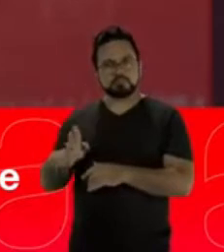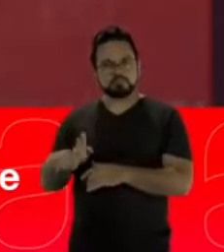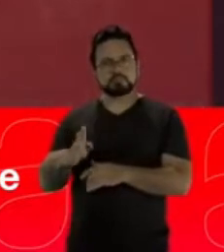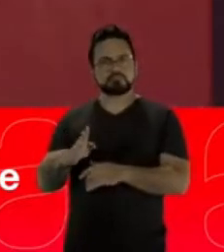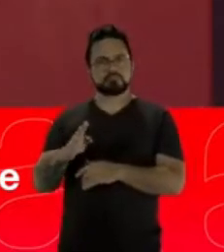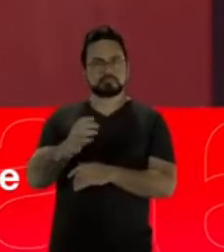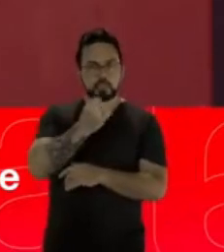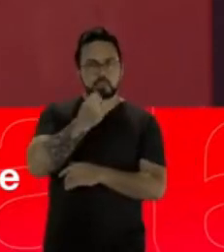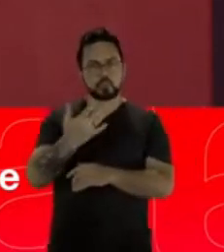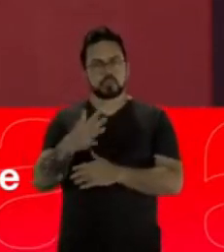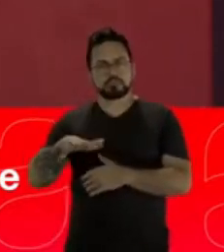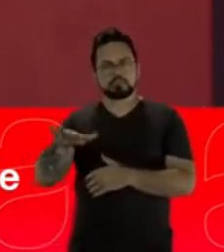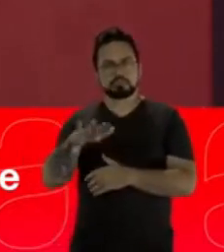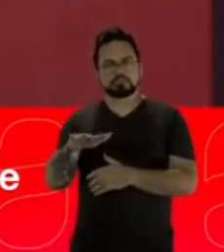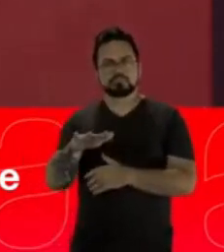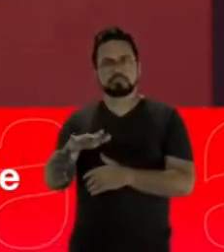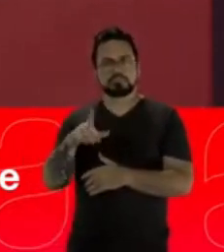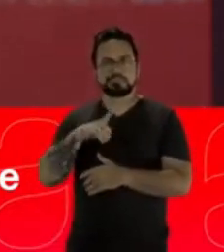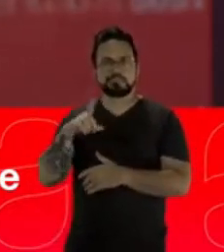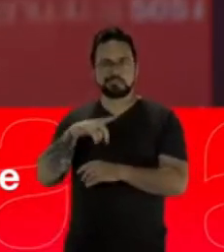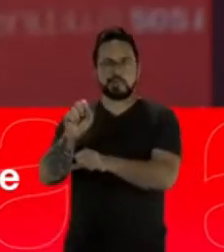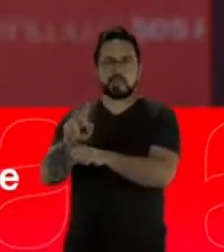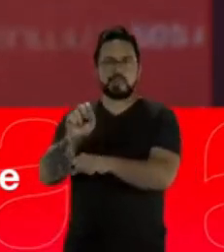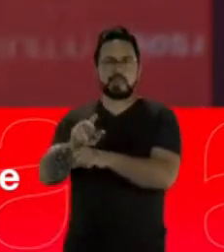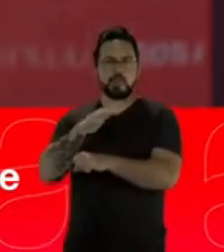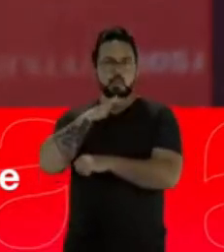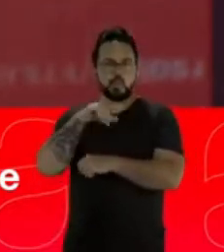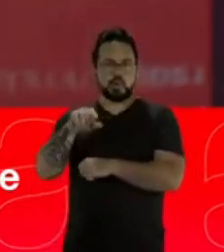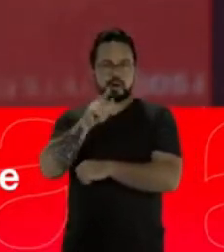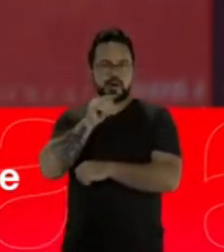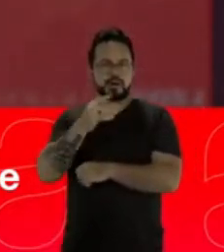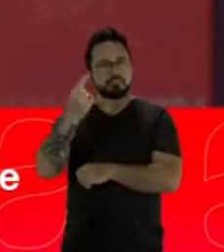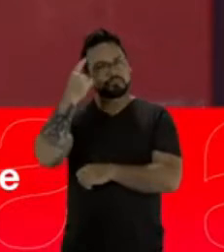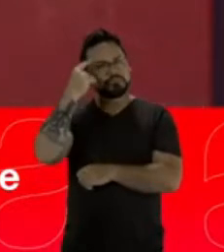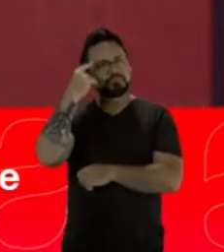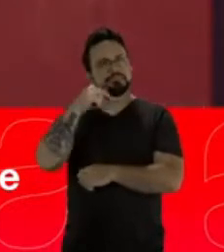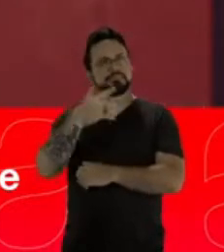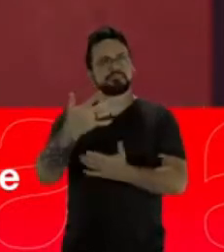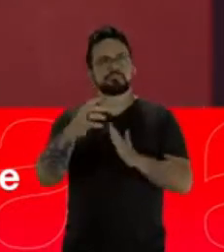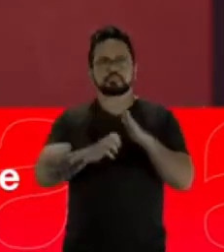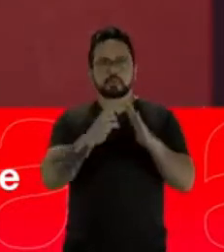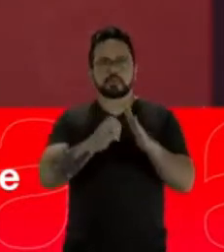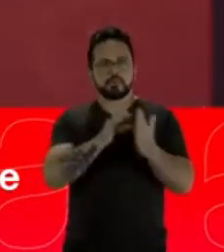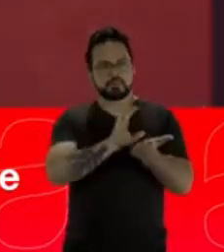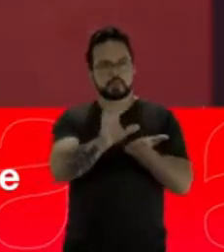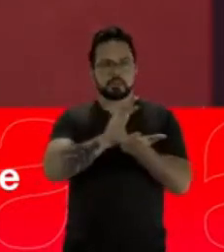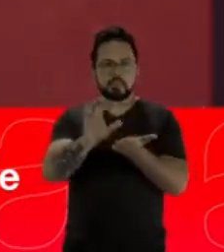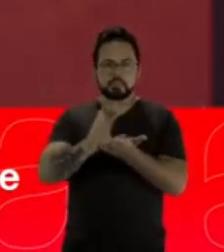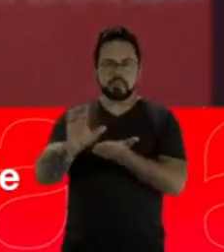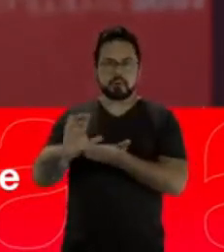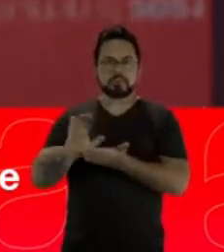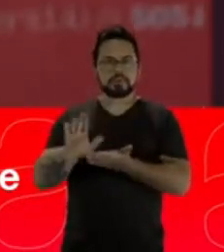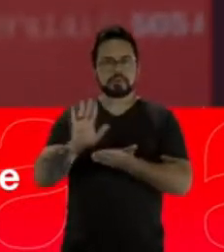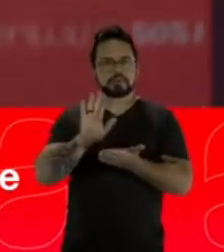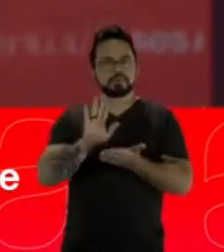considerável e boa parte dele está contaminada. Isso é muito louco. Eu fico sempre pensando, assim, as empresas investindo, os milionários,